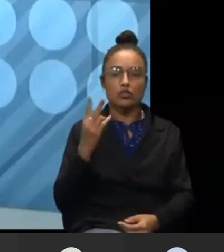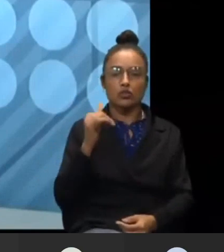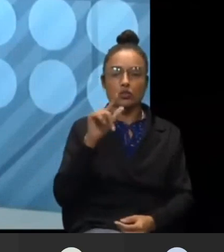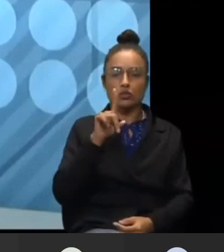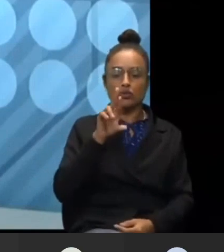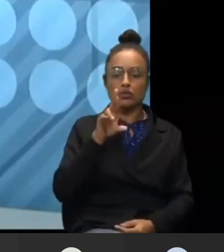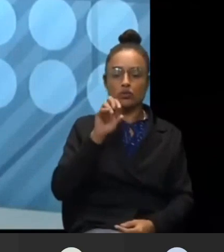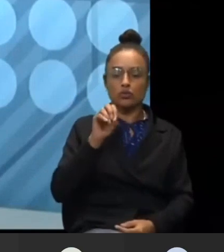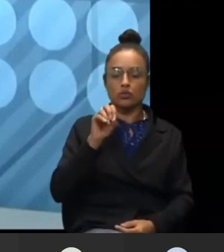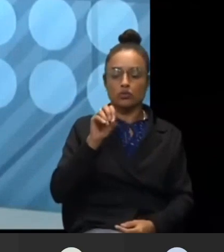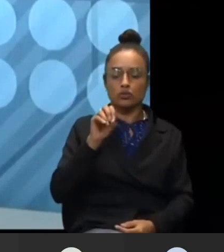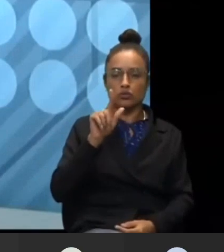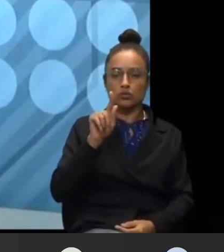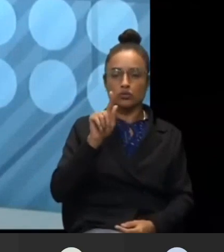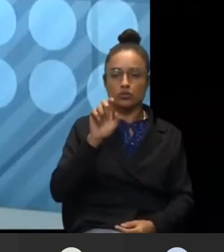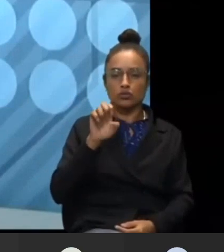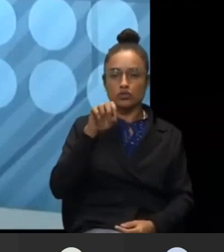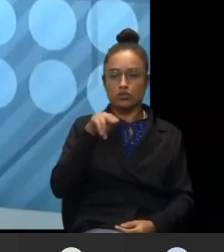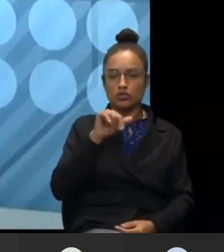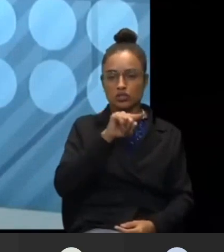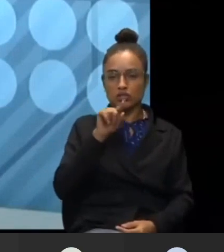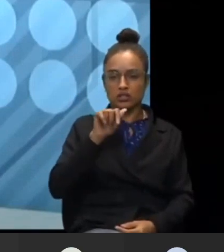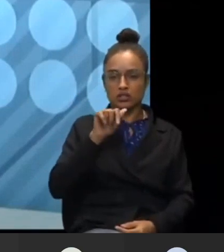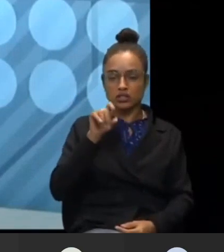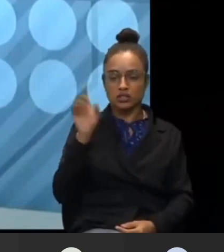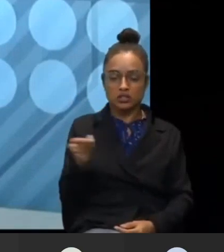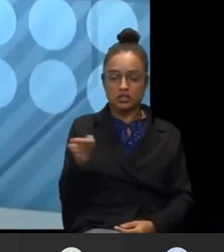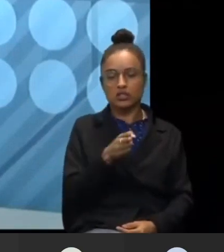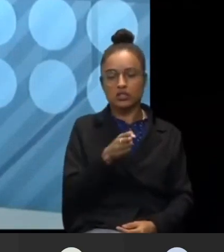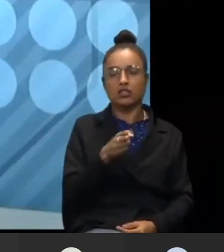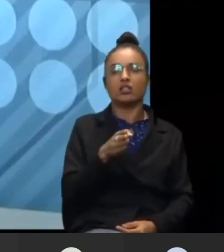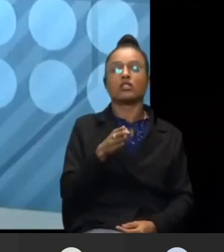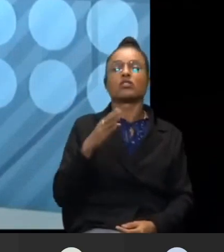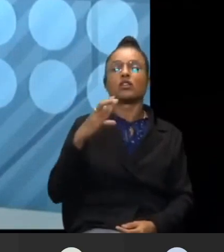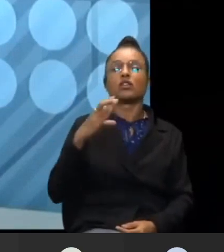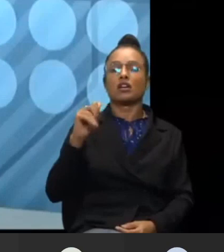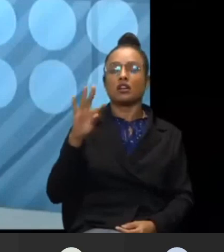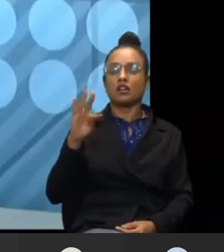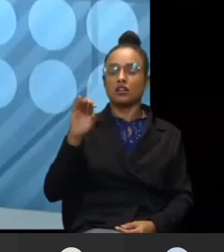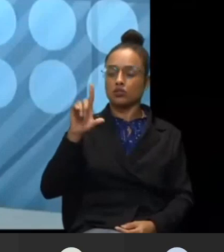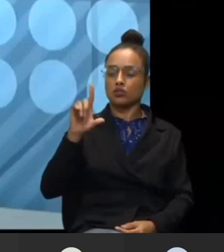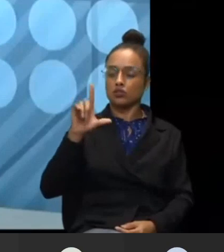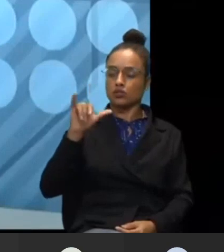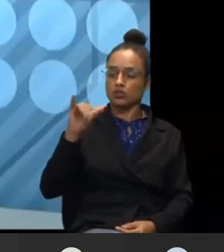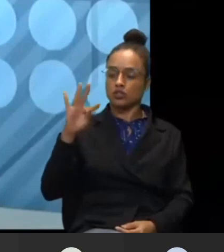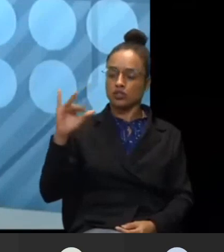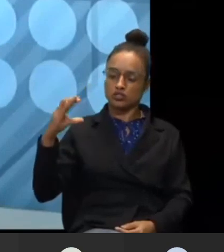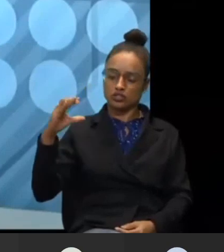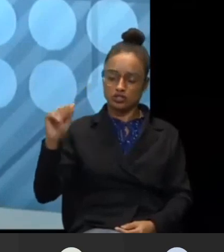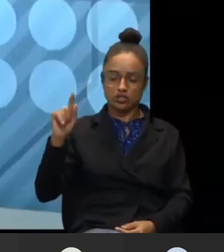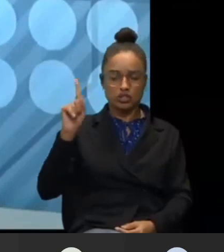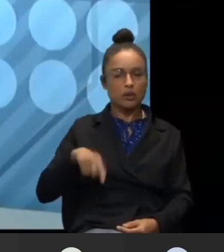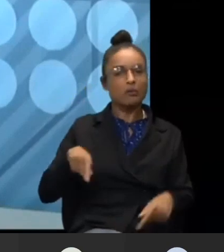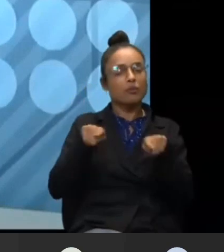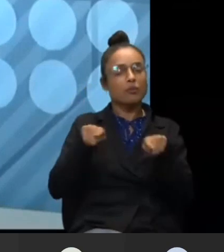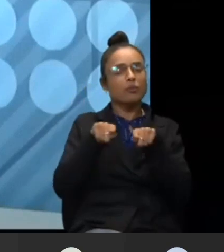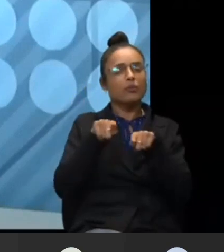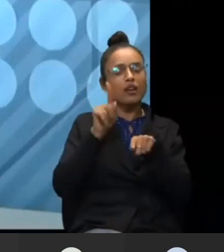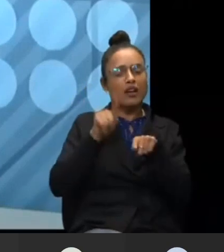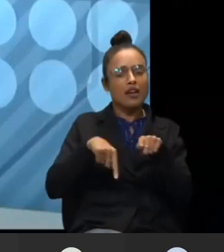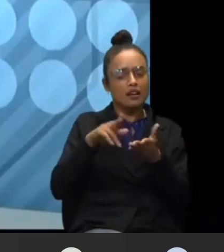hidrogenação catalítica, um óleo sendo hidrogenado para transformar-se numa matriz lipídica sólida. A margarina